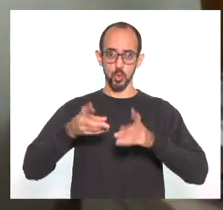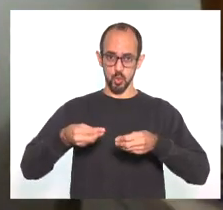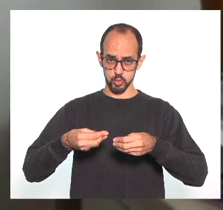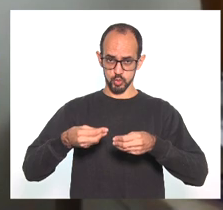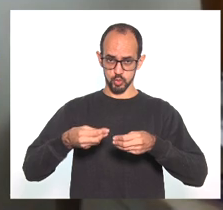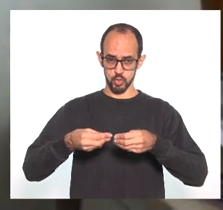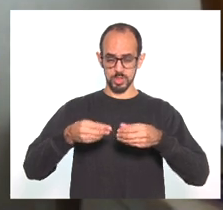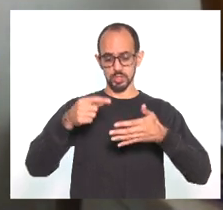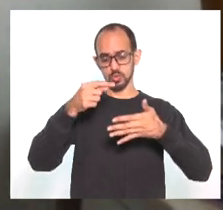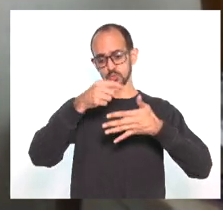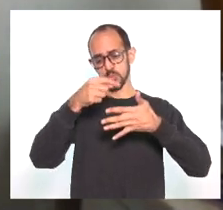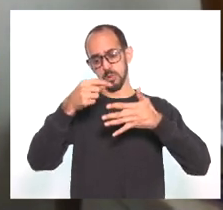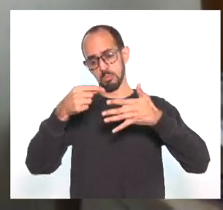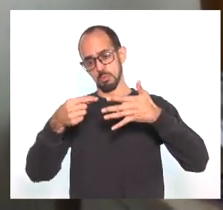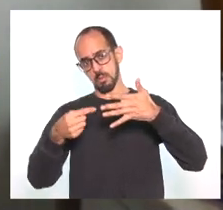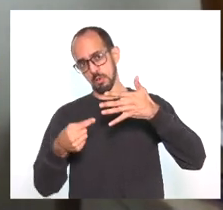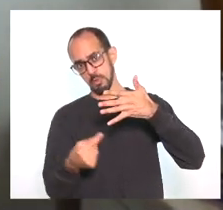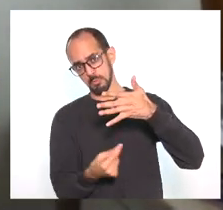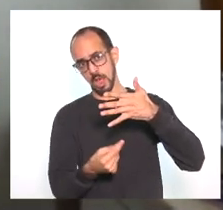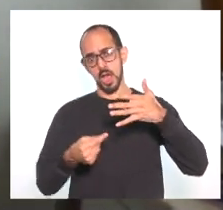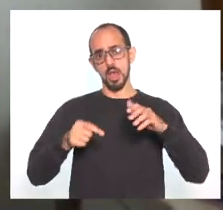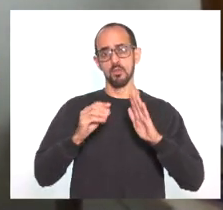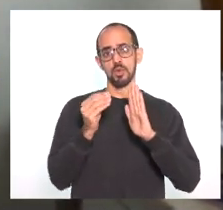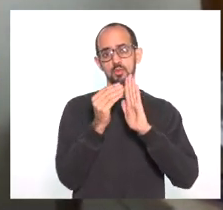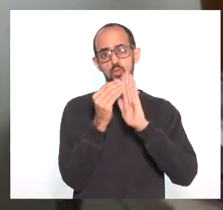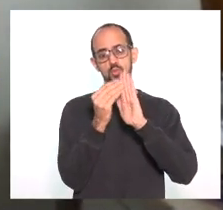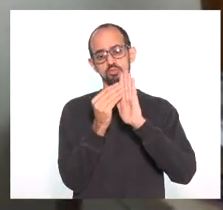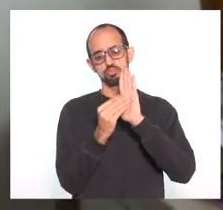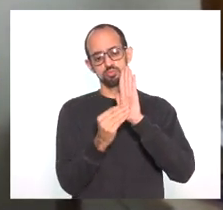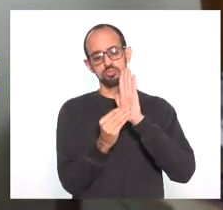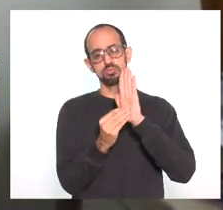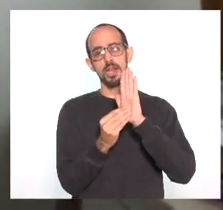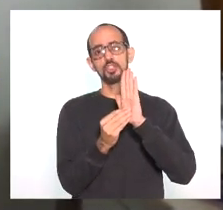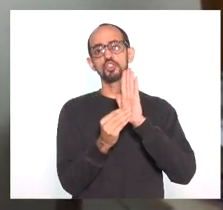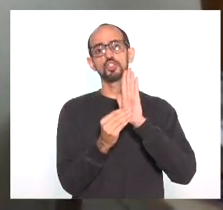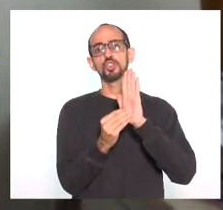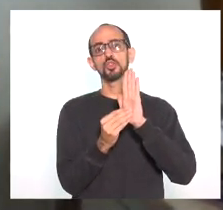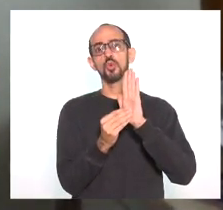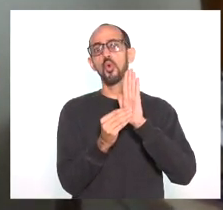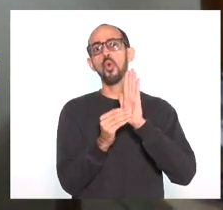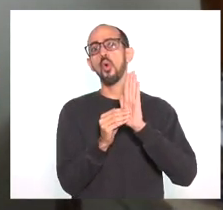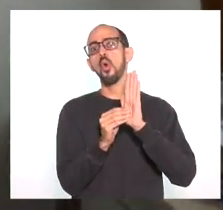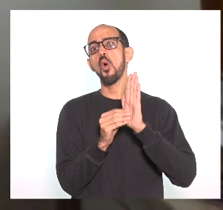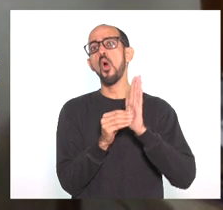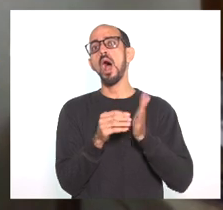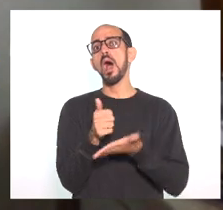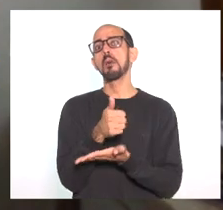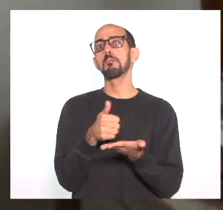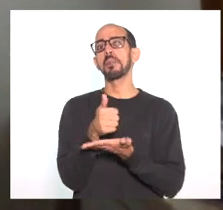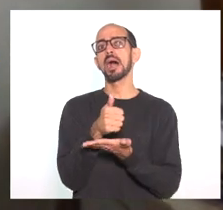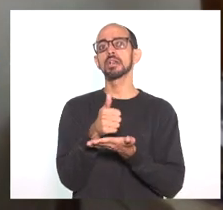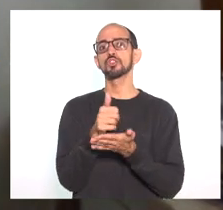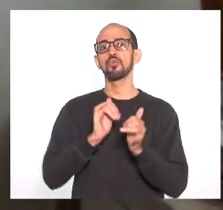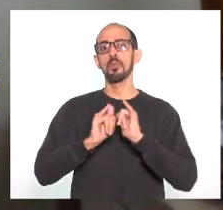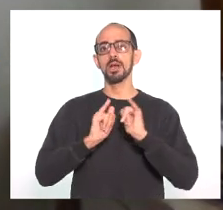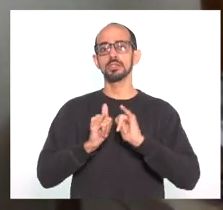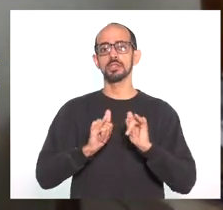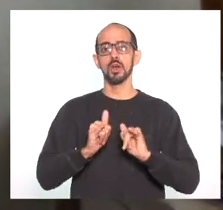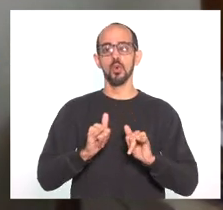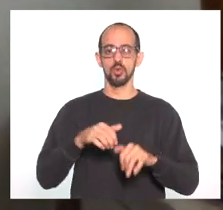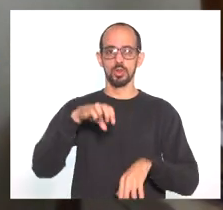Todos esses campos foram retirados do site da NP. Tá, finalmente, no